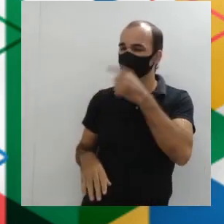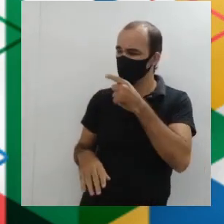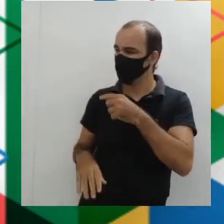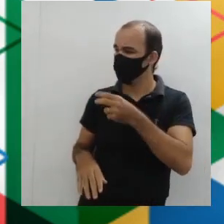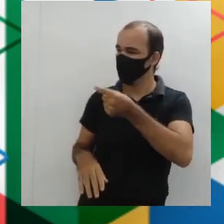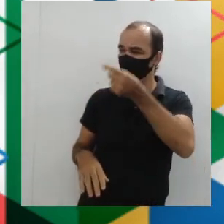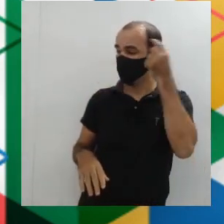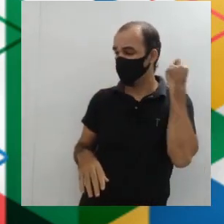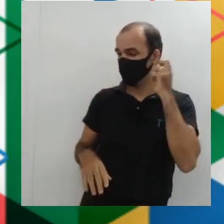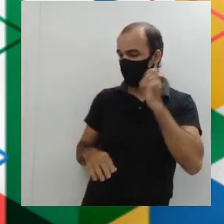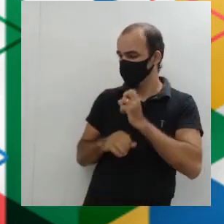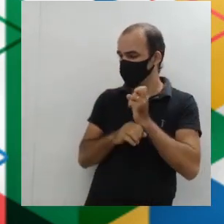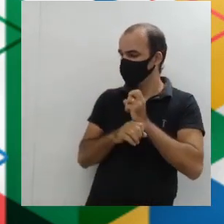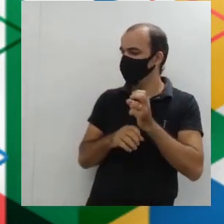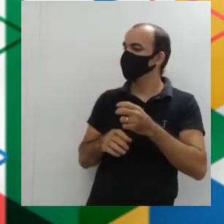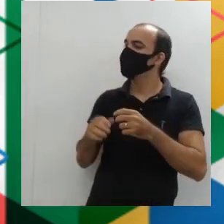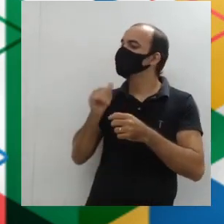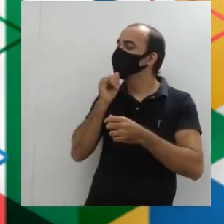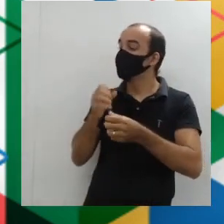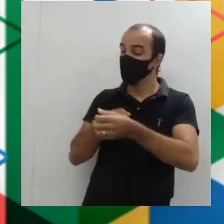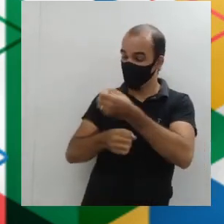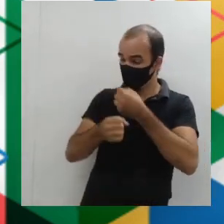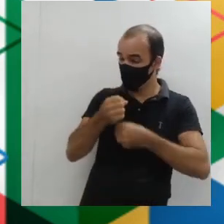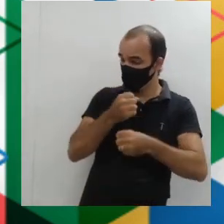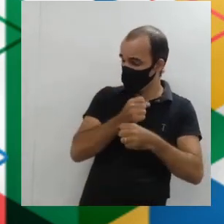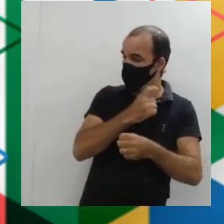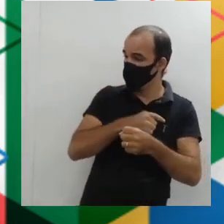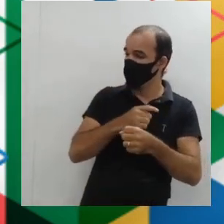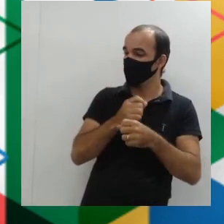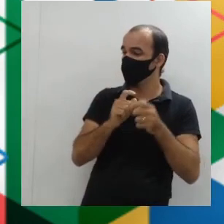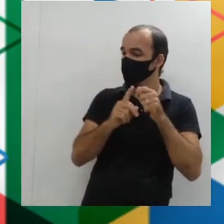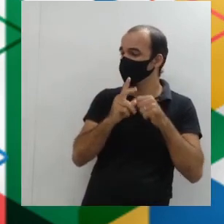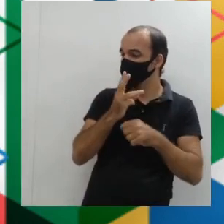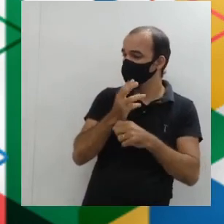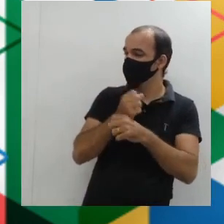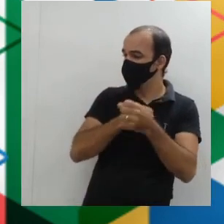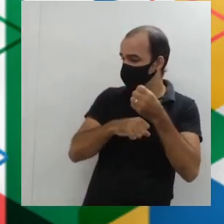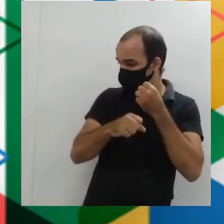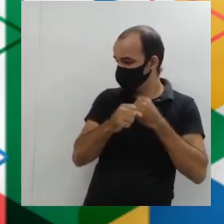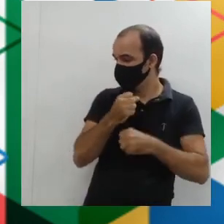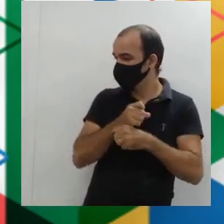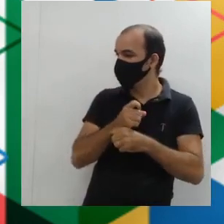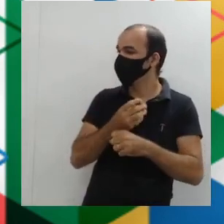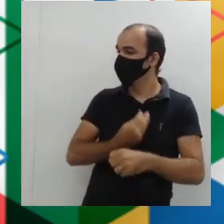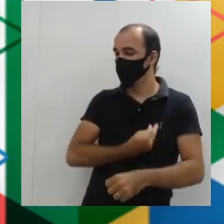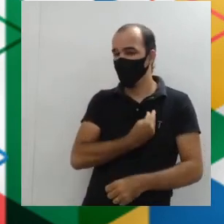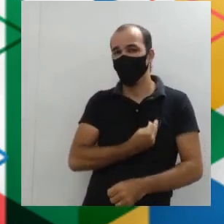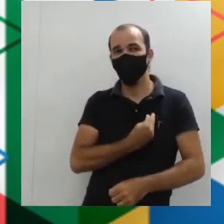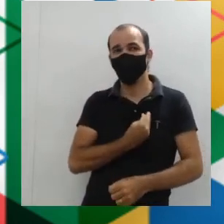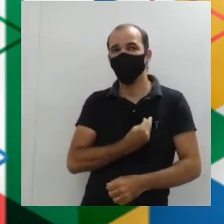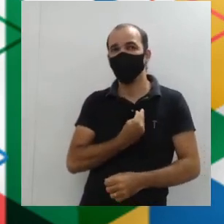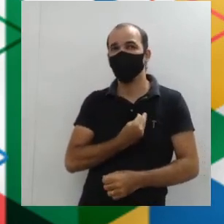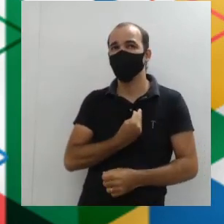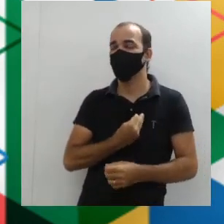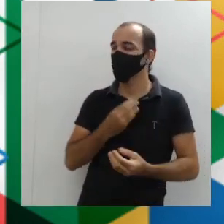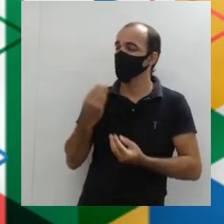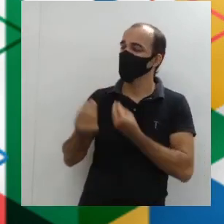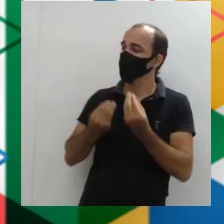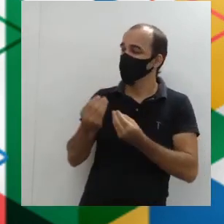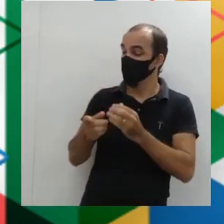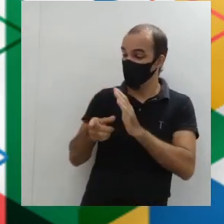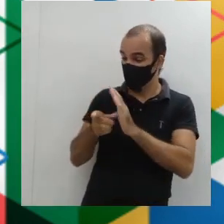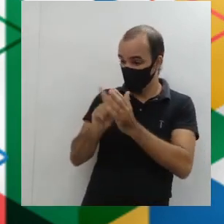um pouquinho há 1 ano e alguns meses atrás, né? 1 ano e 1 mês, 1 ano e 2 meses atrás, antes